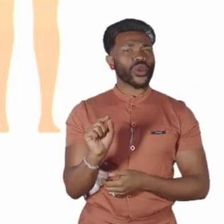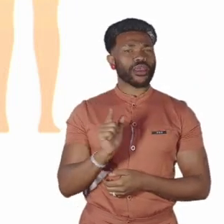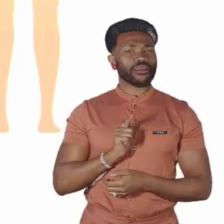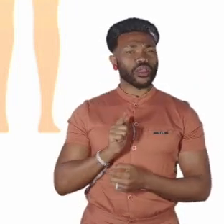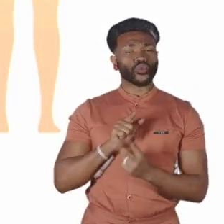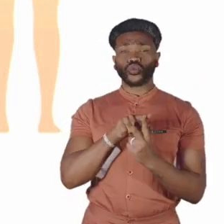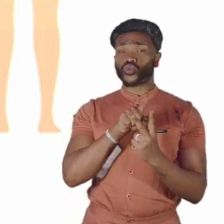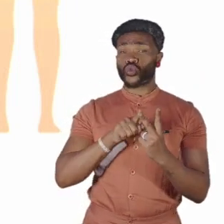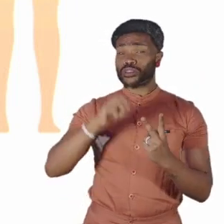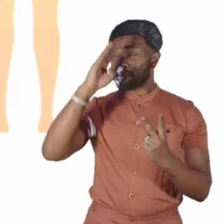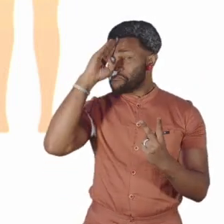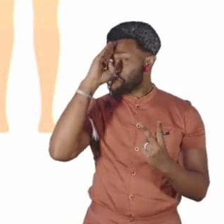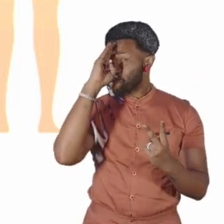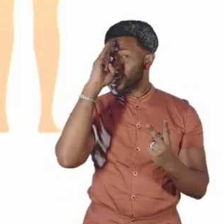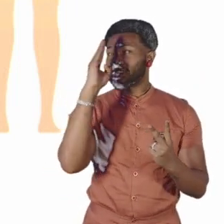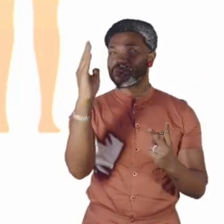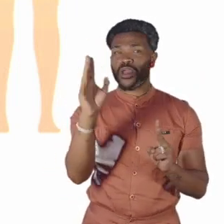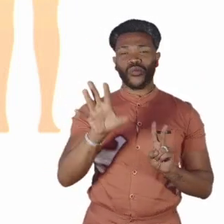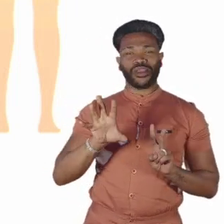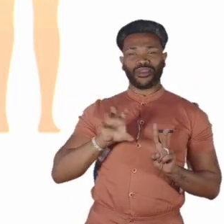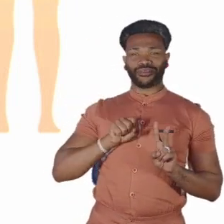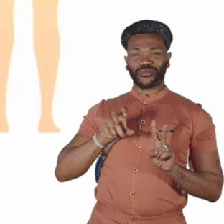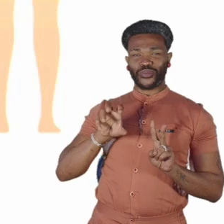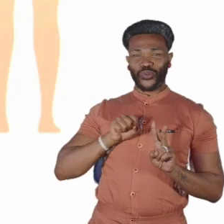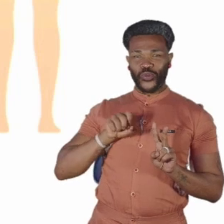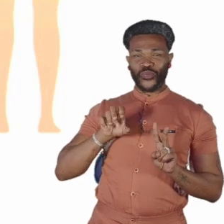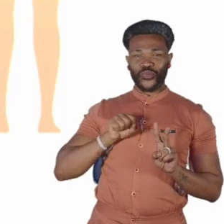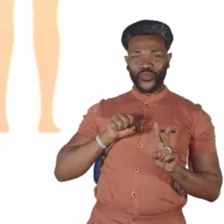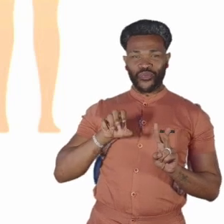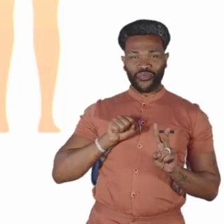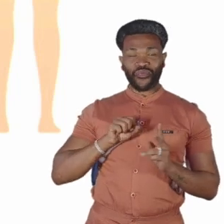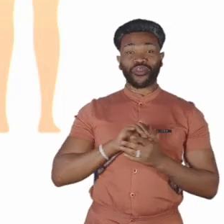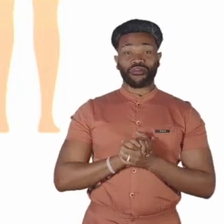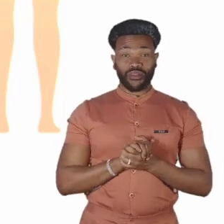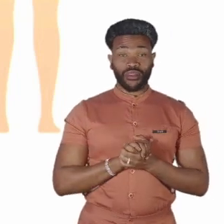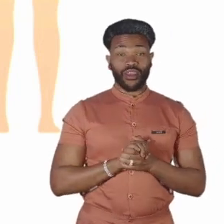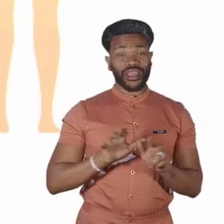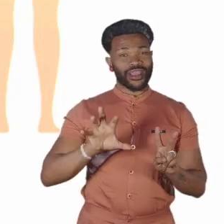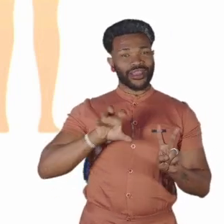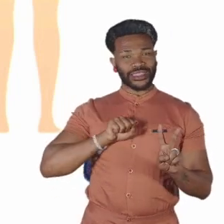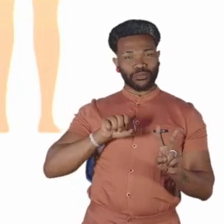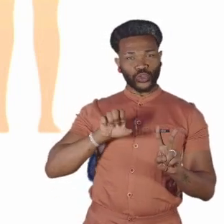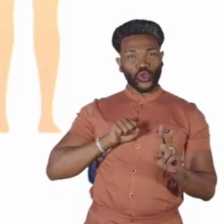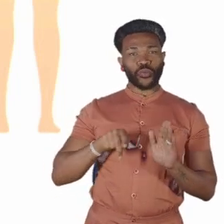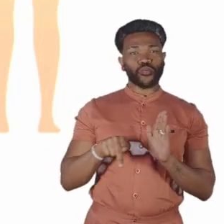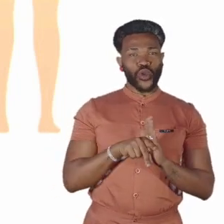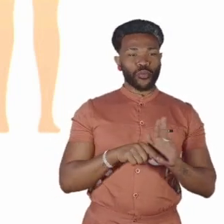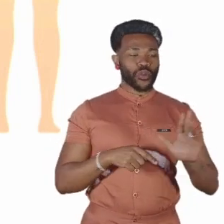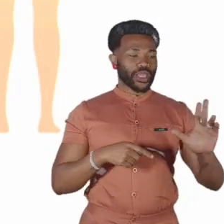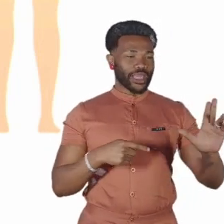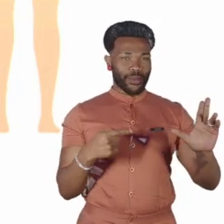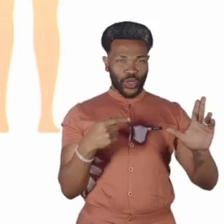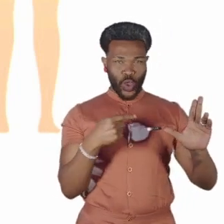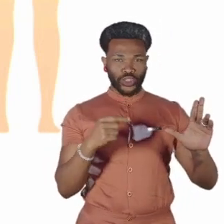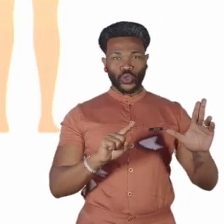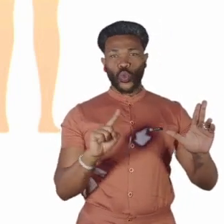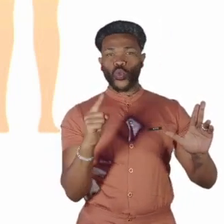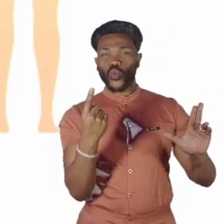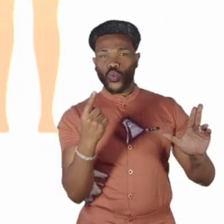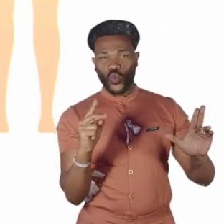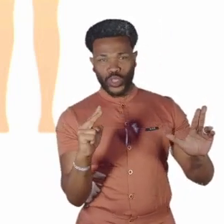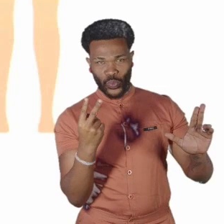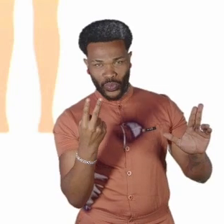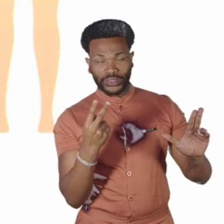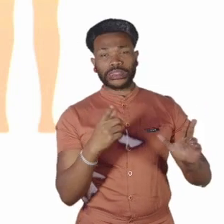dois principais receptores, que são os denominados receptores canabinoides 1 e 2.